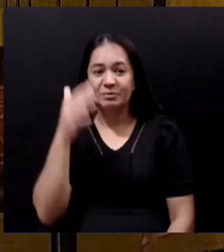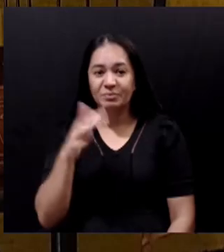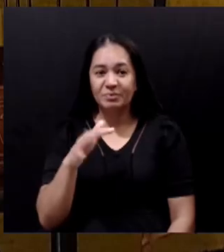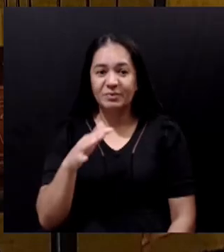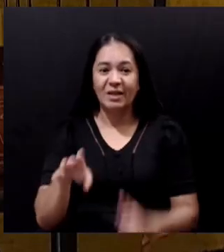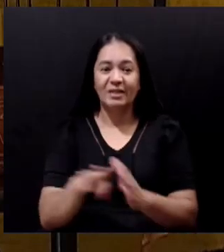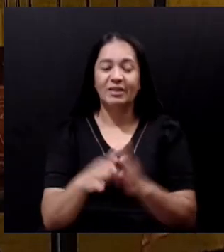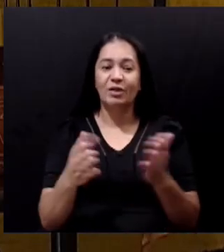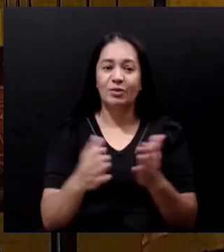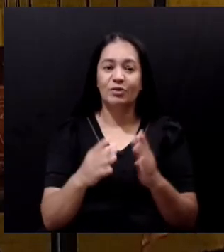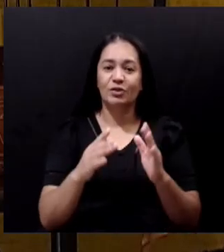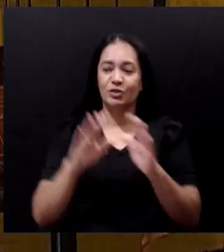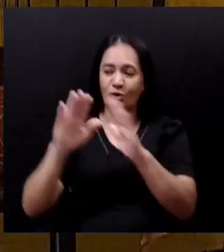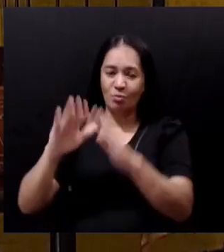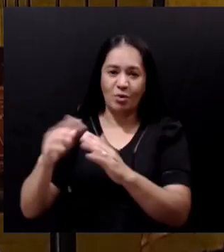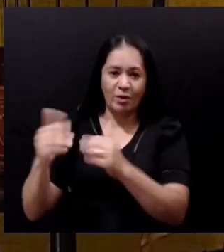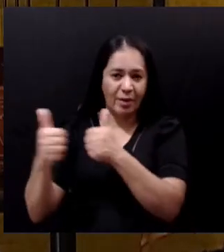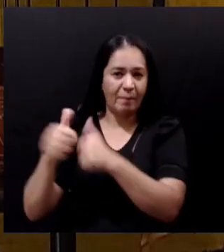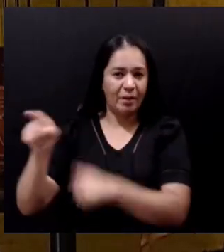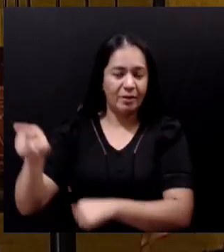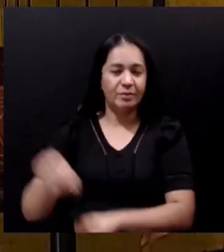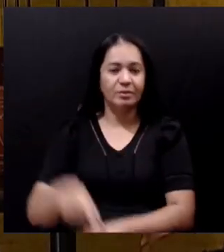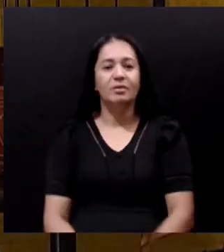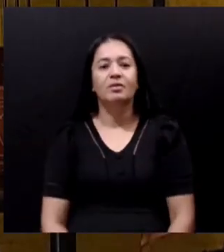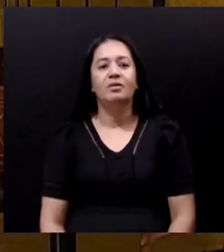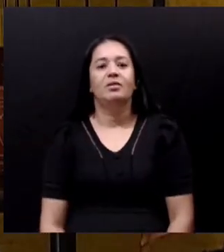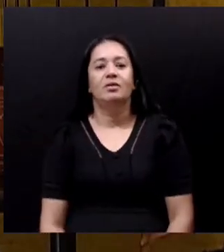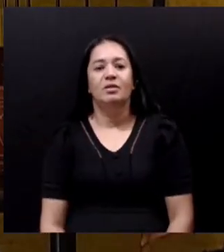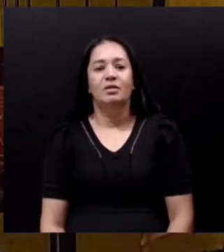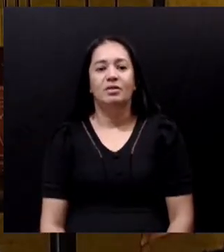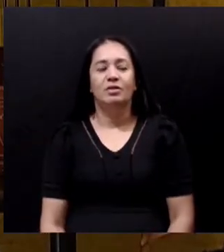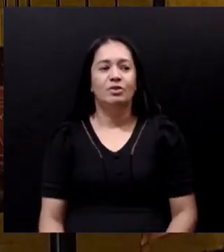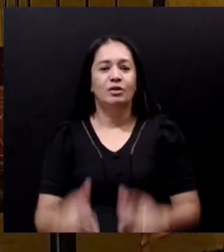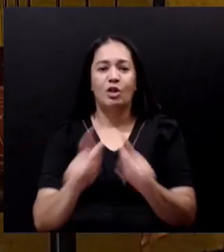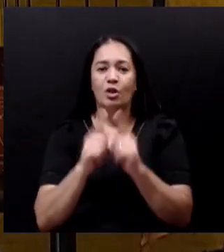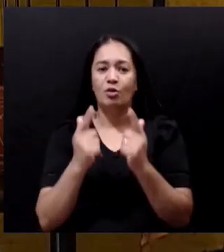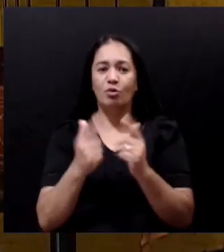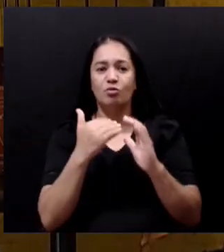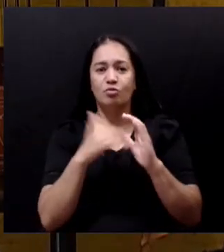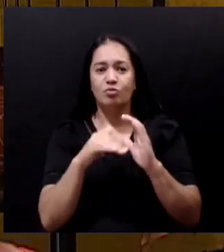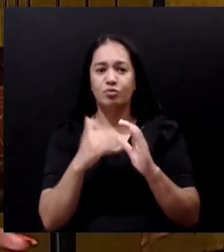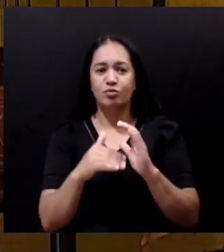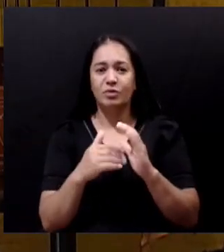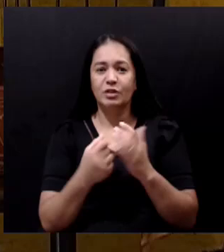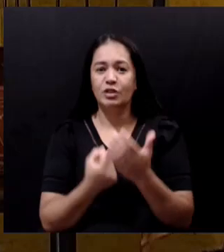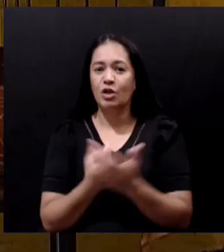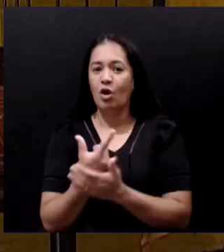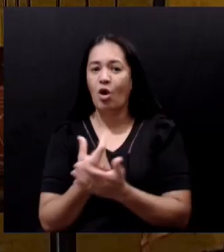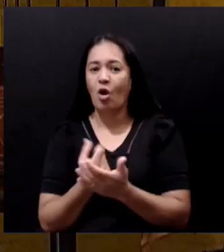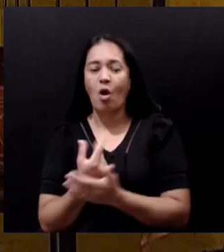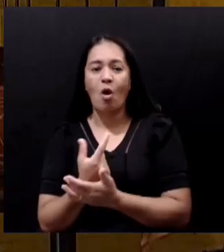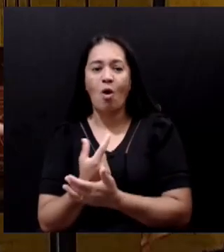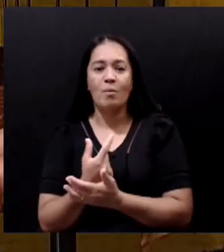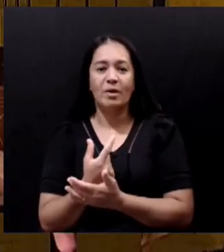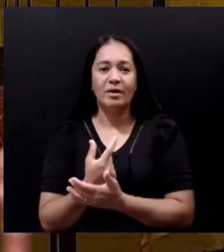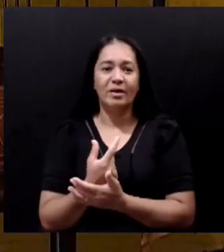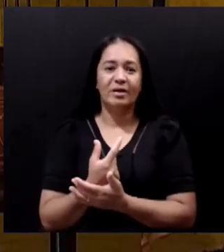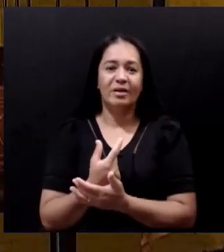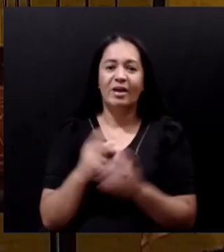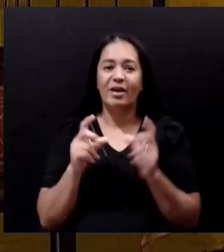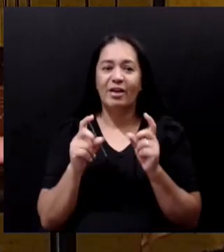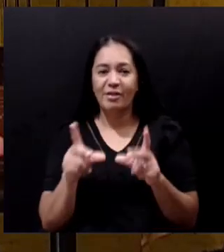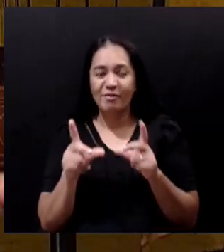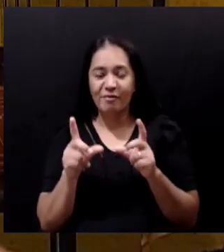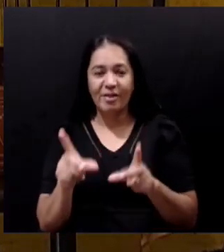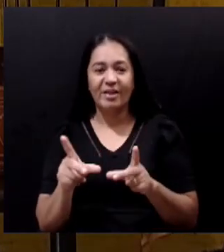do lado. E aí colocamos no grupo do condomínio, que era um grupo de compras e vendas. E tinha todo mundo que mexia com comida e estava tendo um